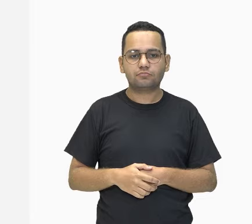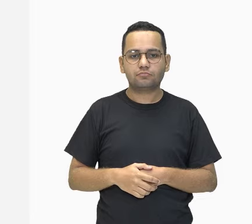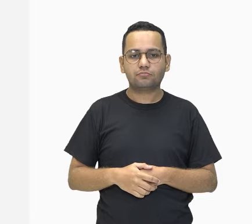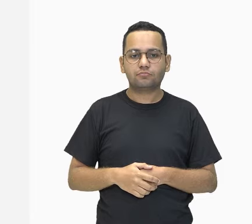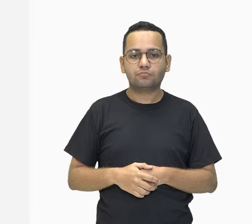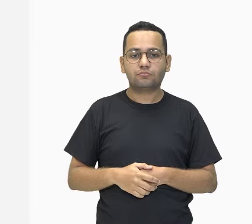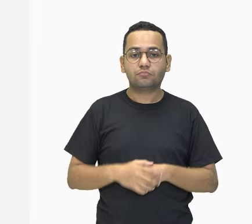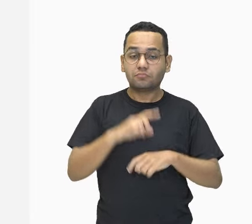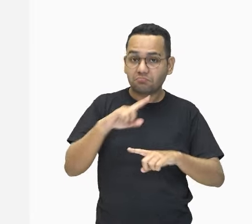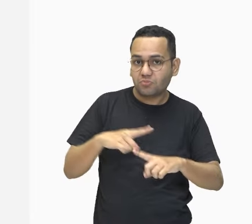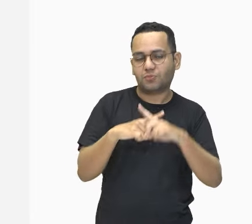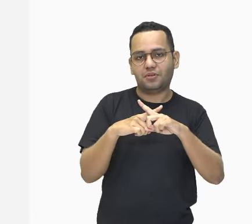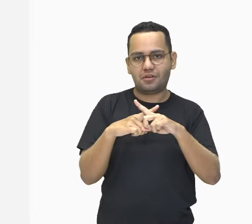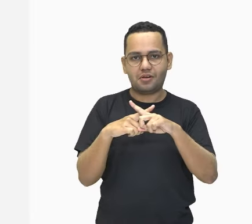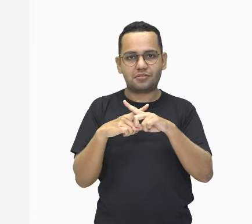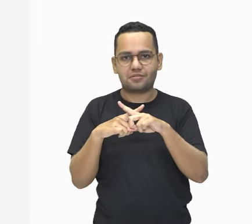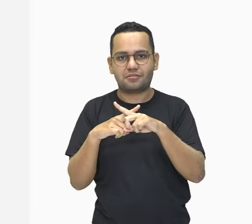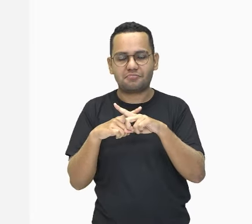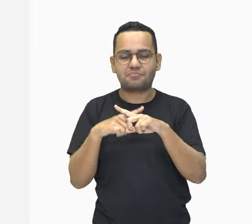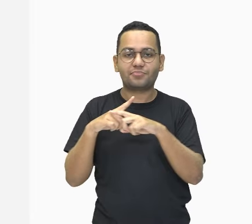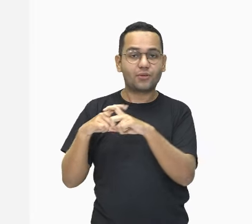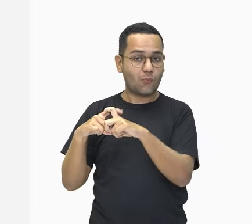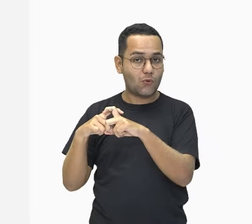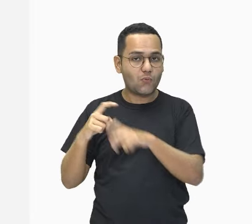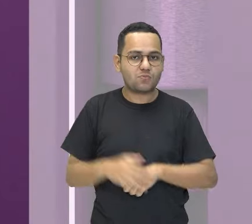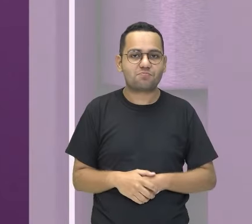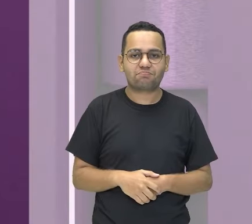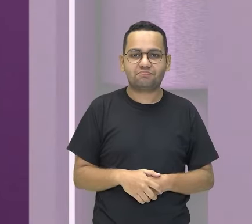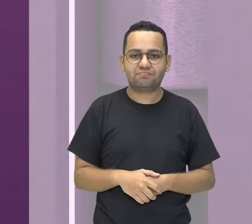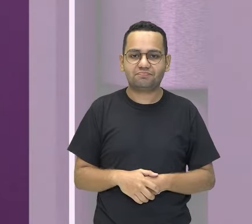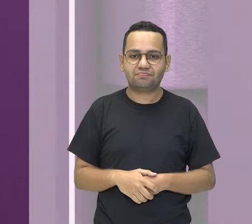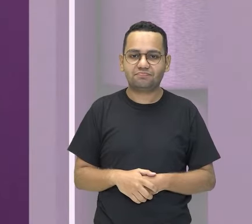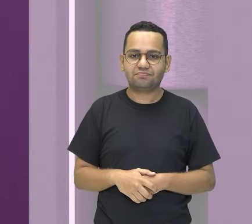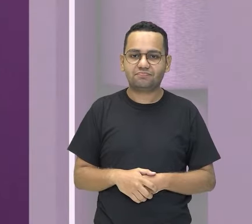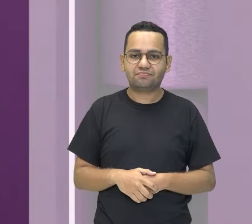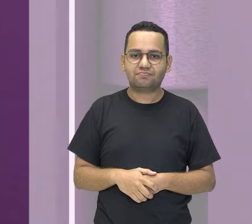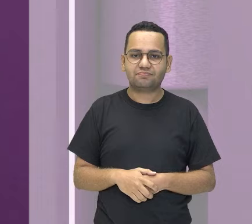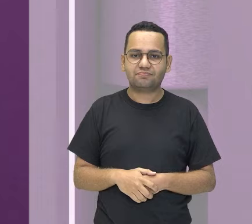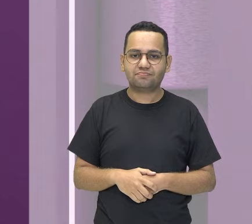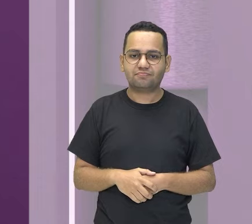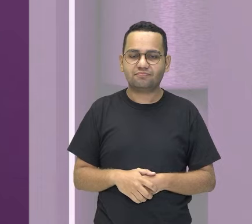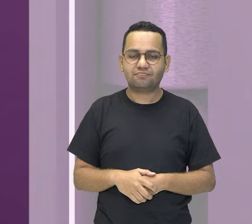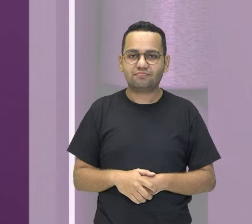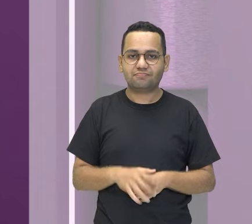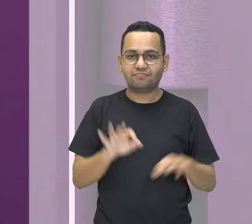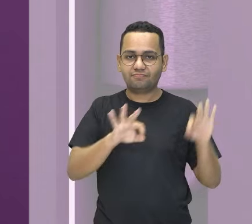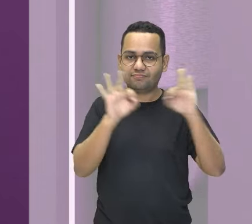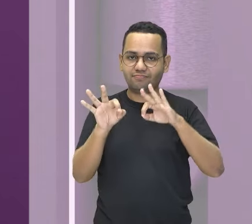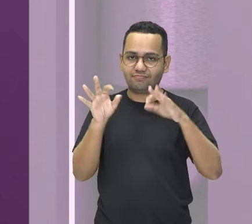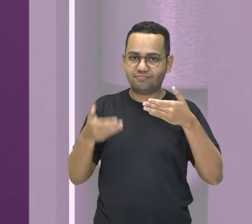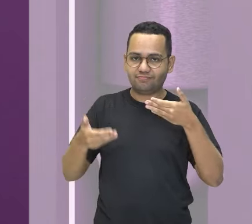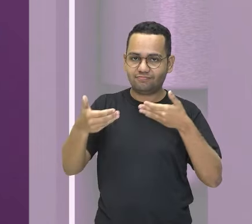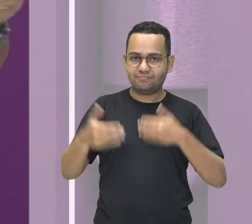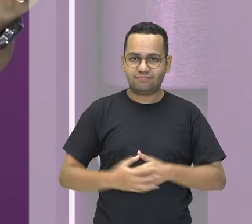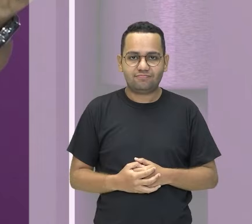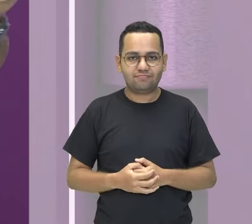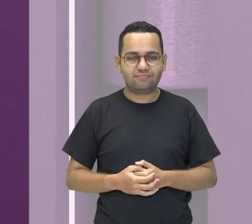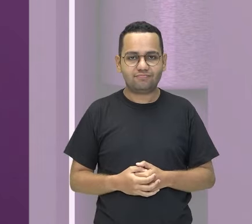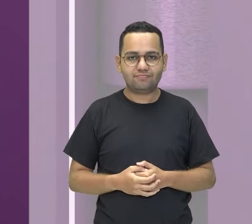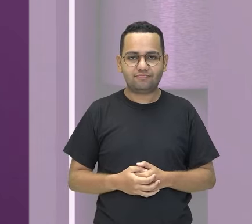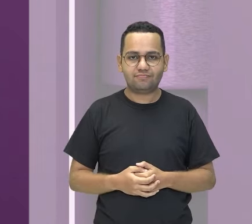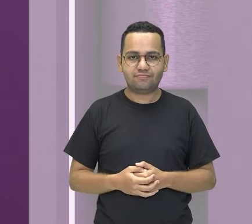aplicação, multiplicação com monômios, tá bom? Então, fiquem todos atentos à nossa aula e, sem